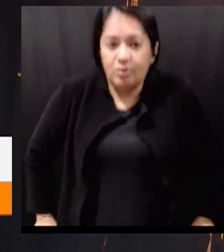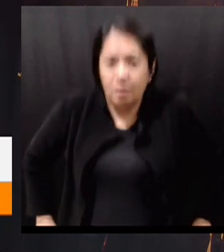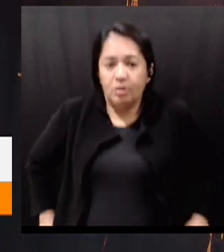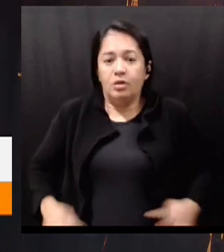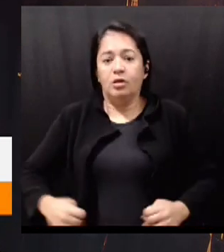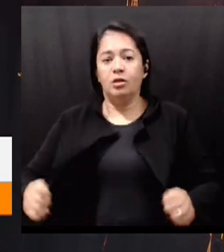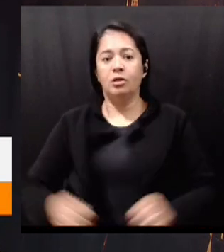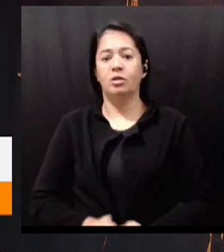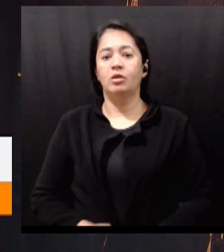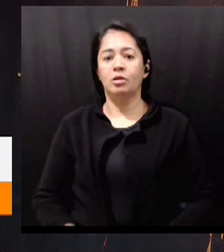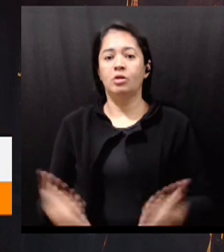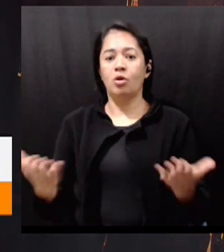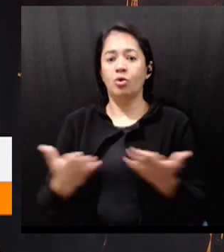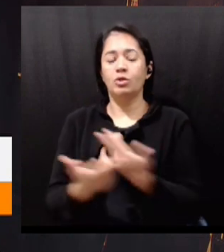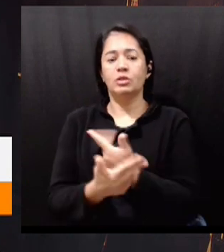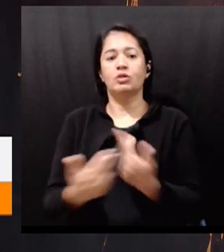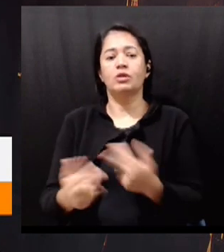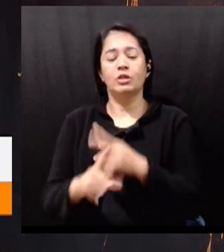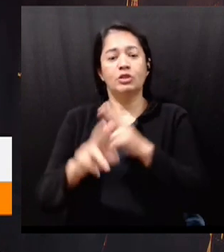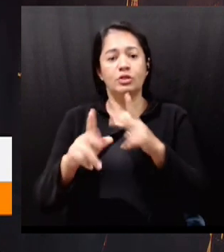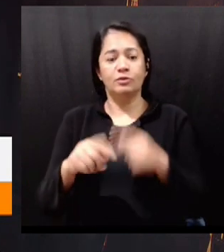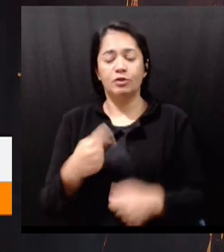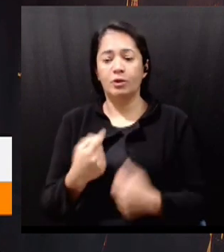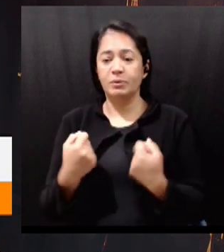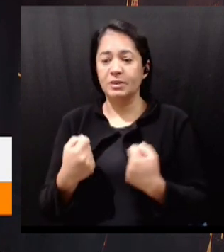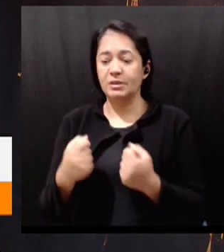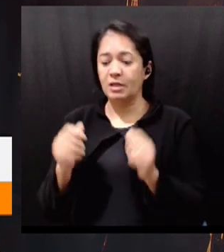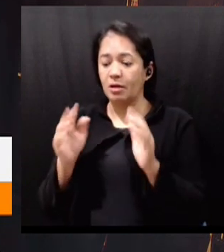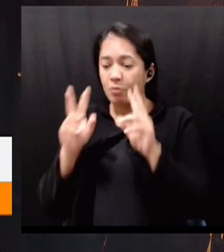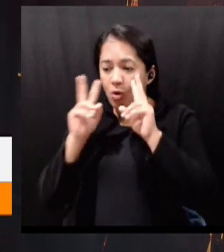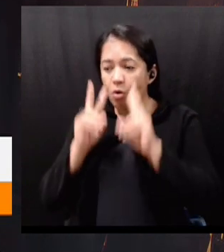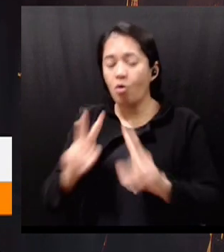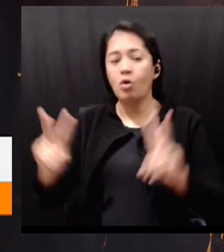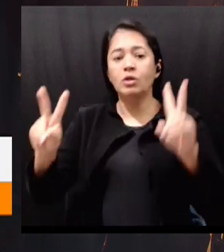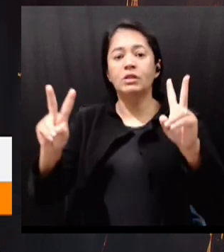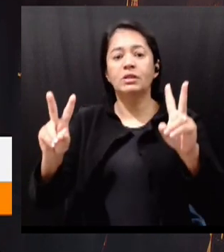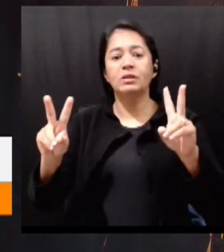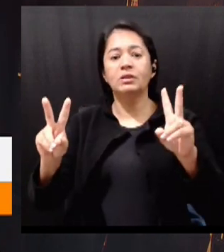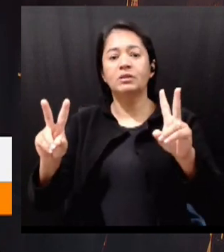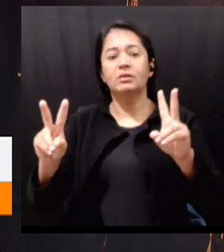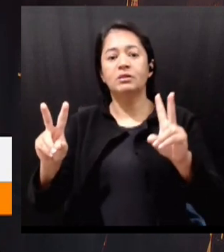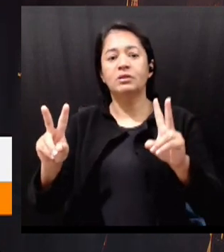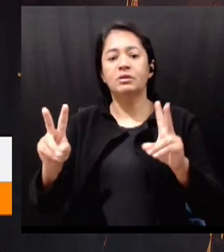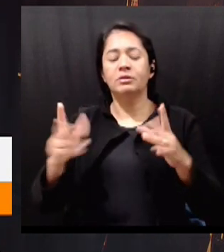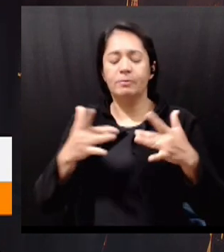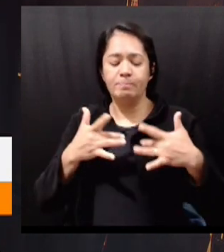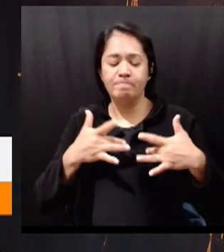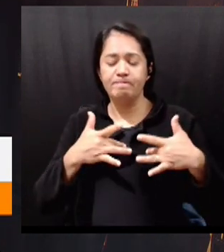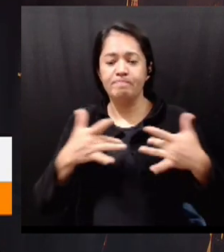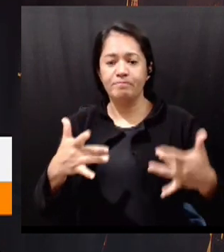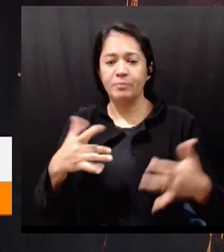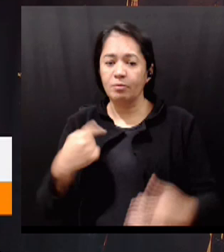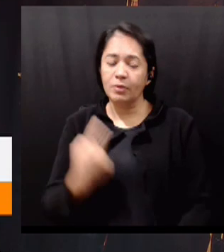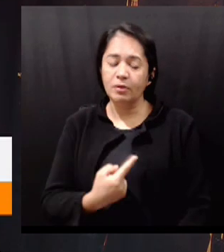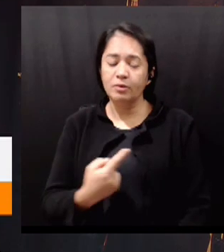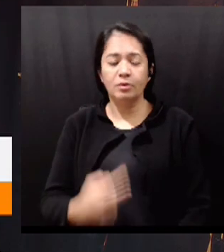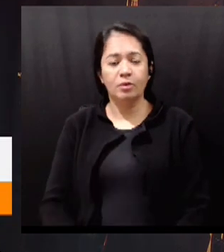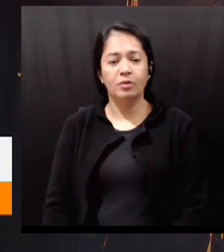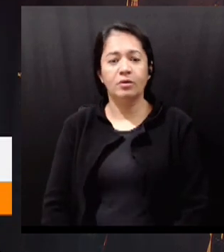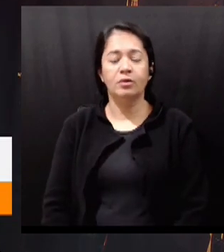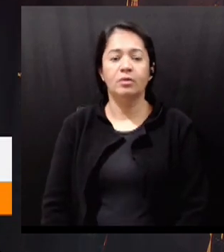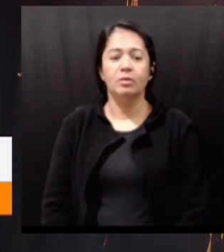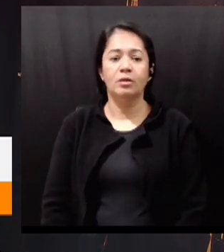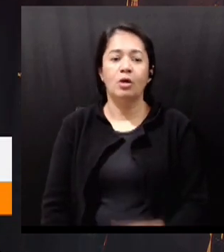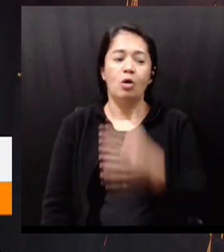gente precisa olhar com olhos de autocompaixão para nós mesmos. Então, o homem e a mulher, a